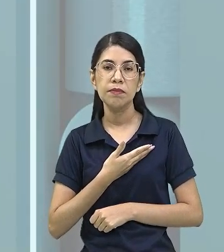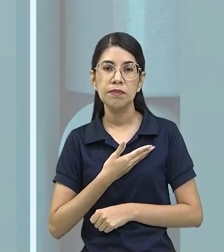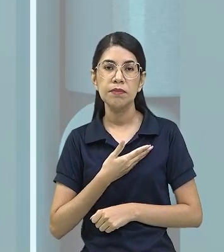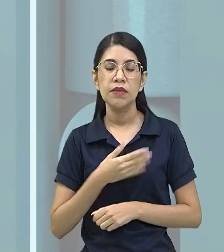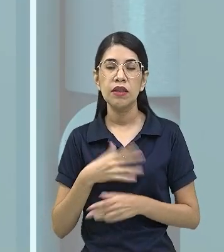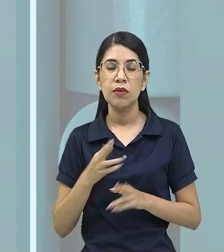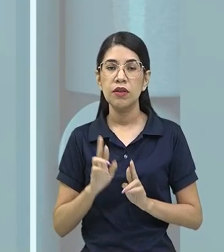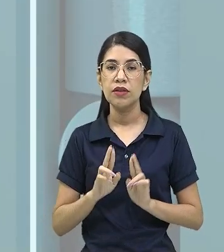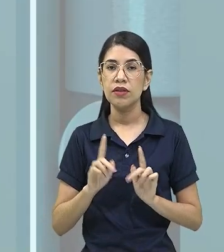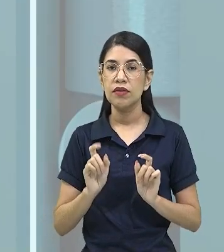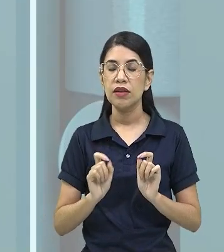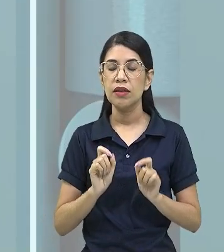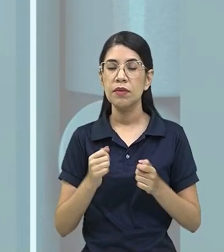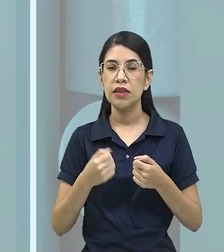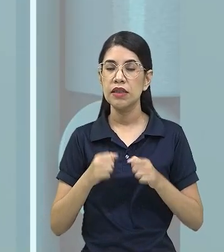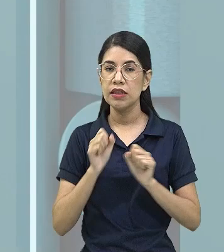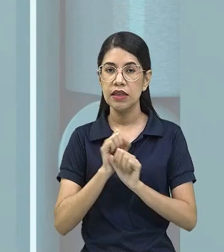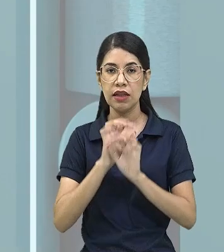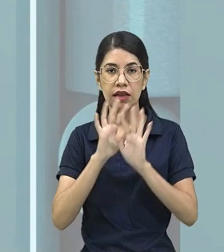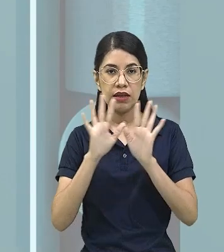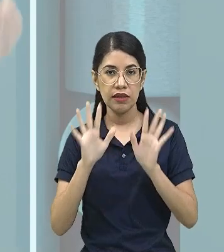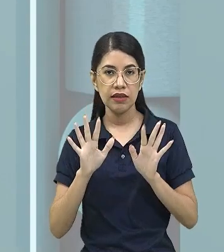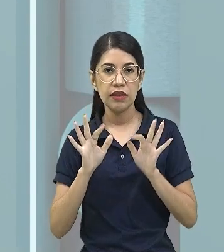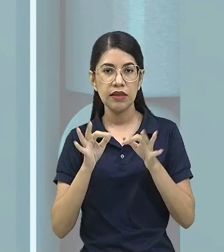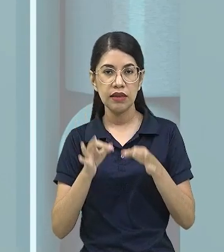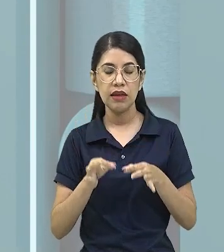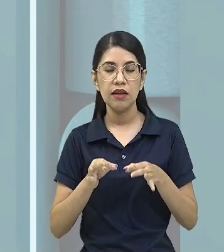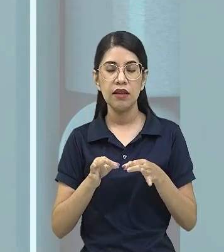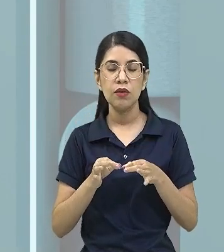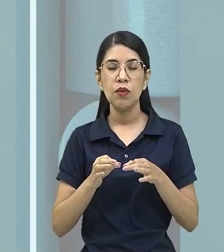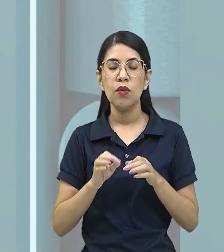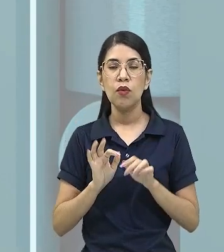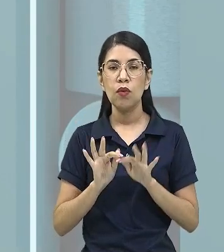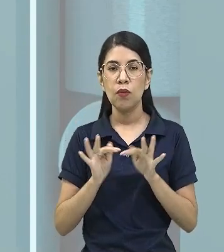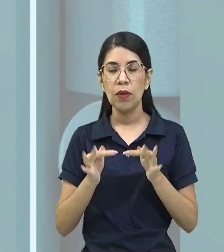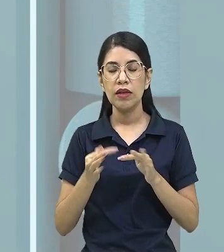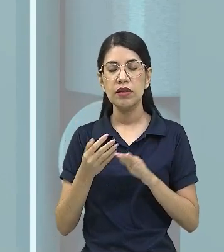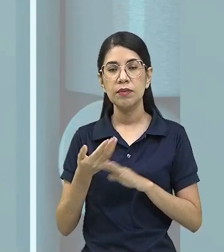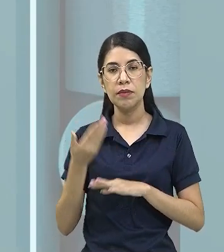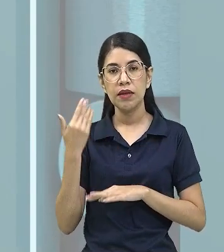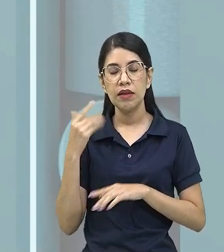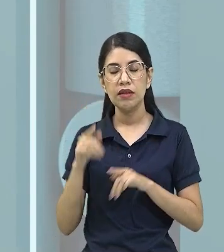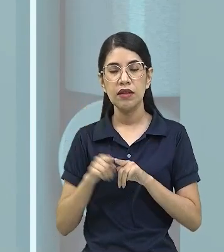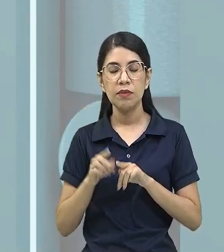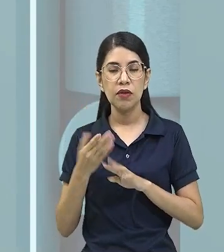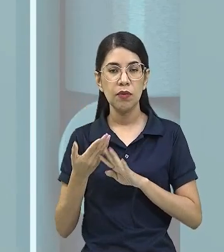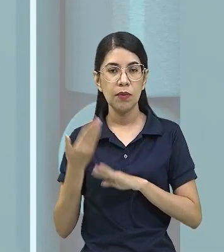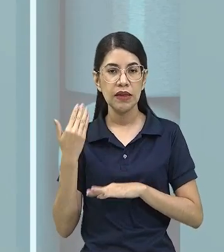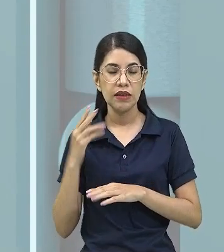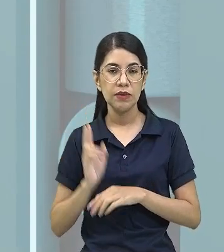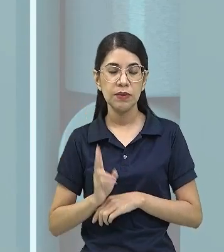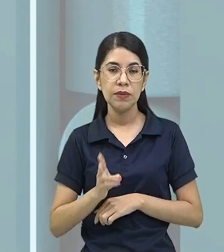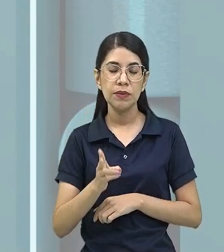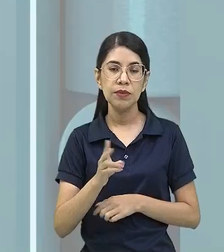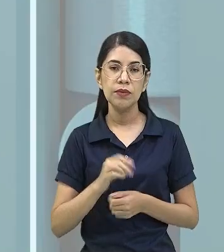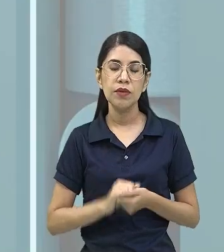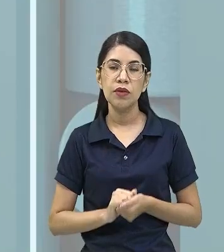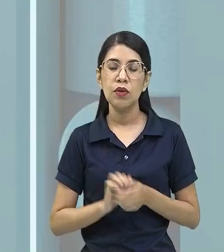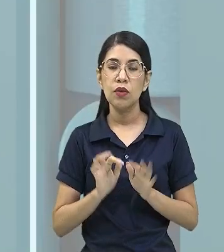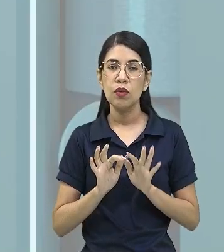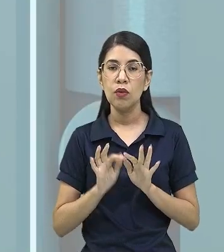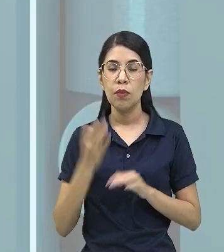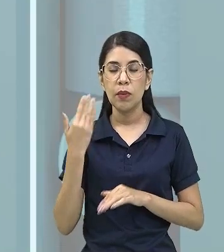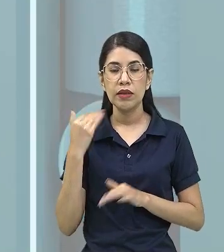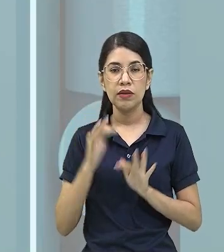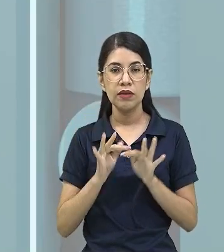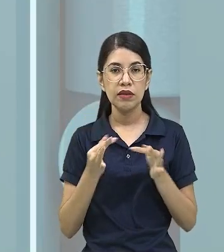essa diferença precisa ficar bem clara. O simple past e o past continuous. No simple past, você vai lembrar ali do